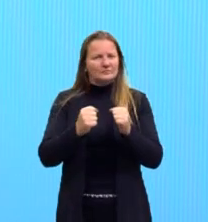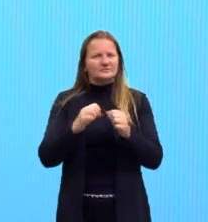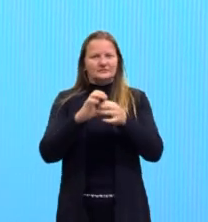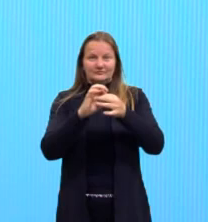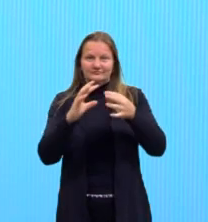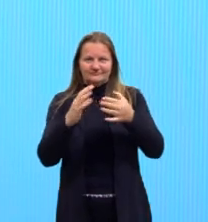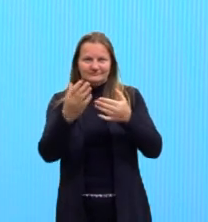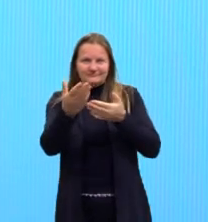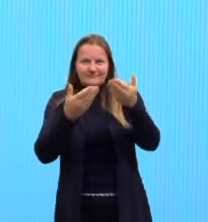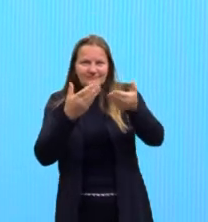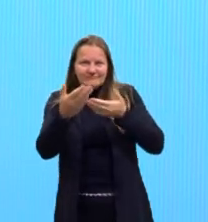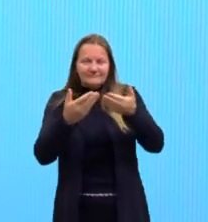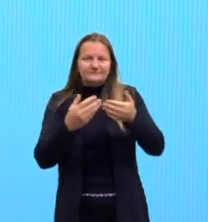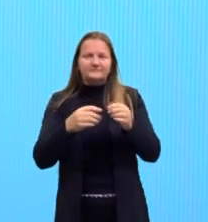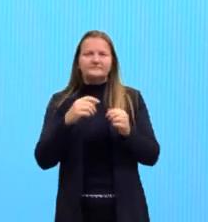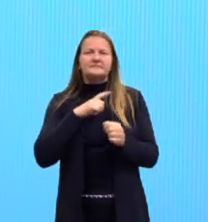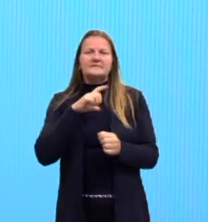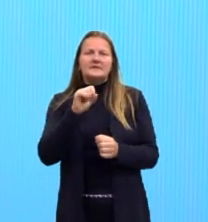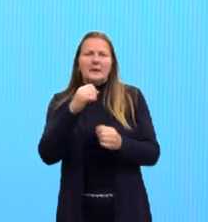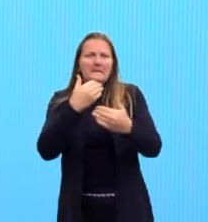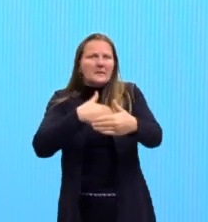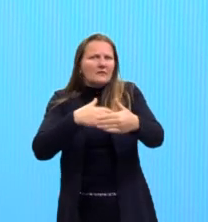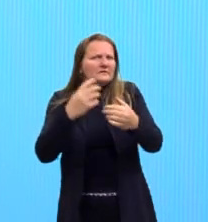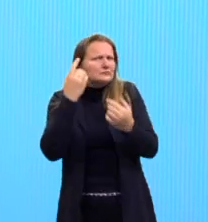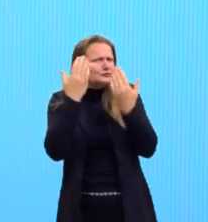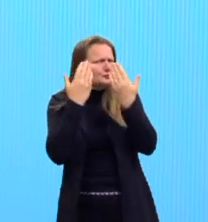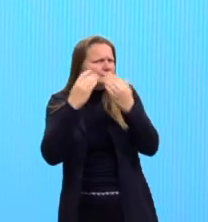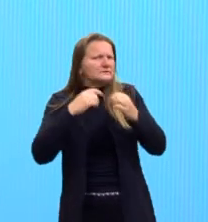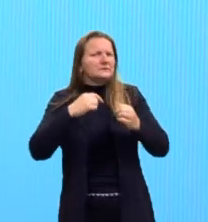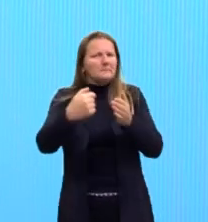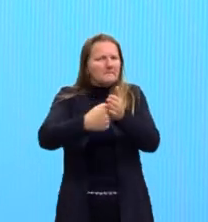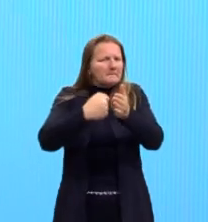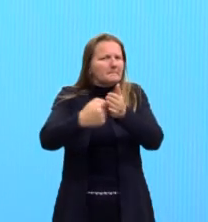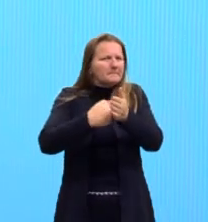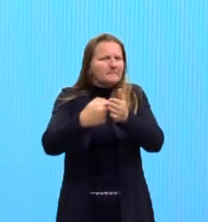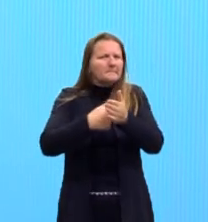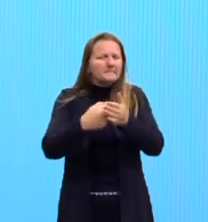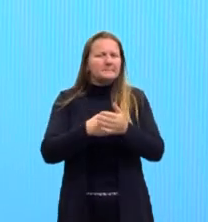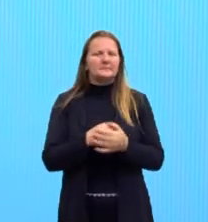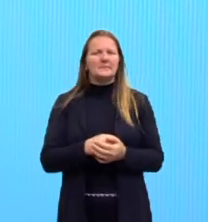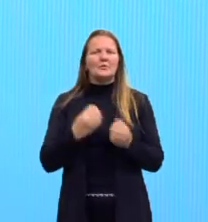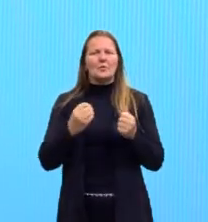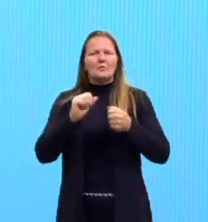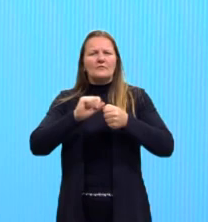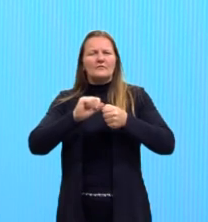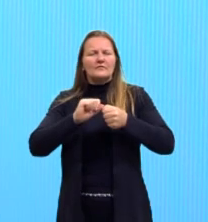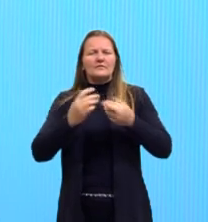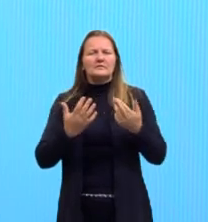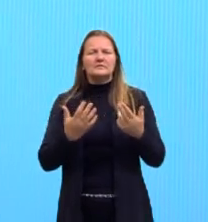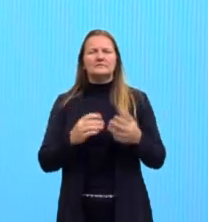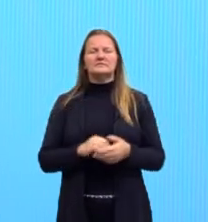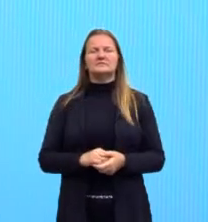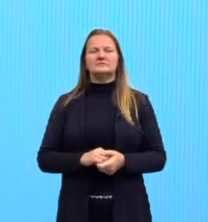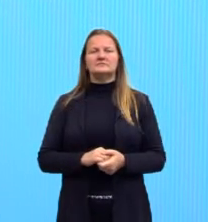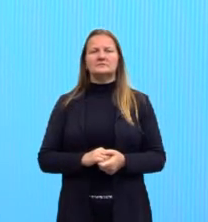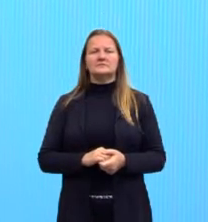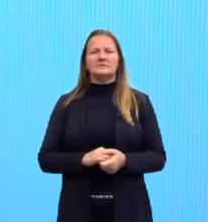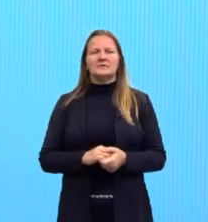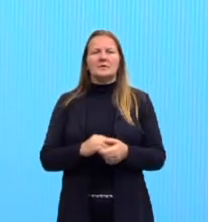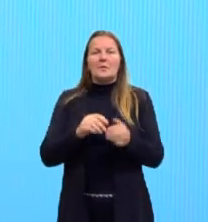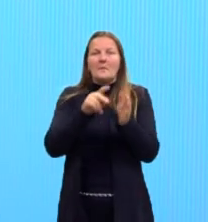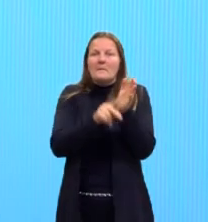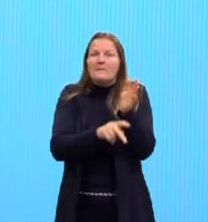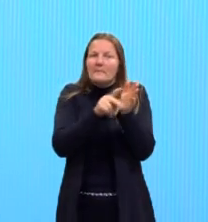né tu tem questão aí sobre a prova mesmo como é que a duração como é que pode ser feita entre um